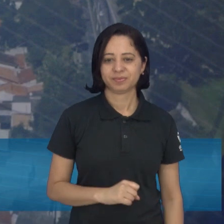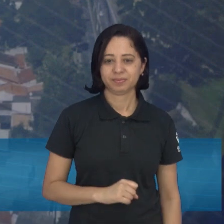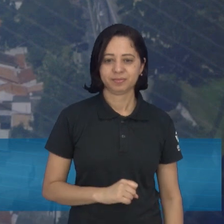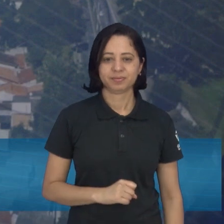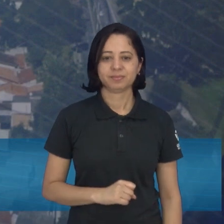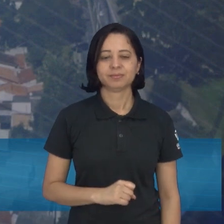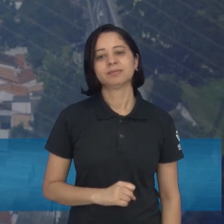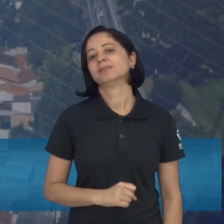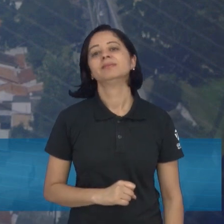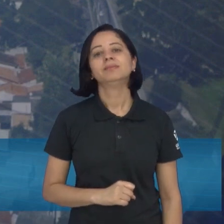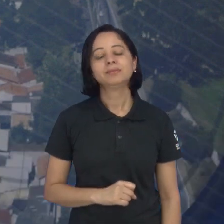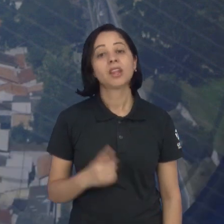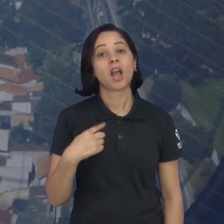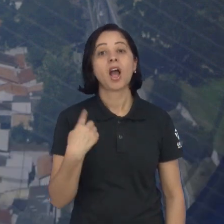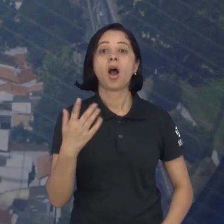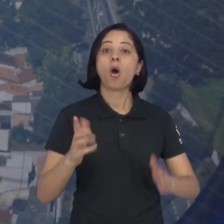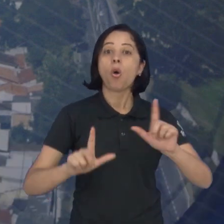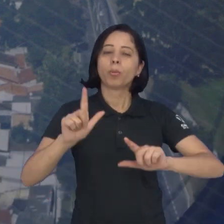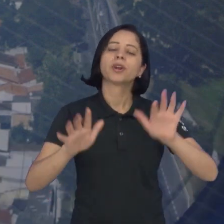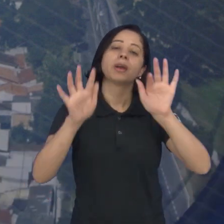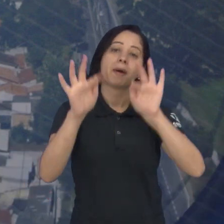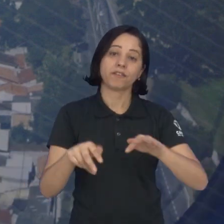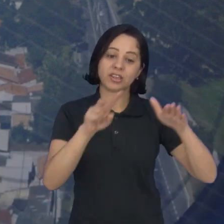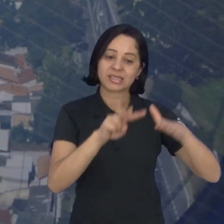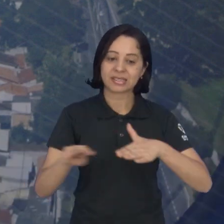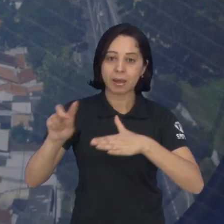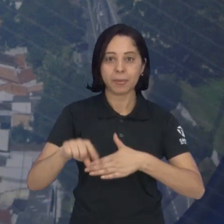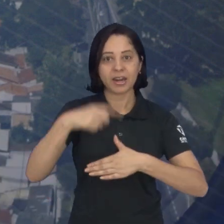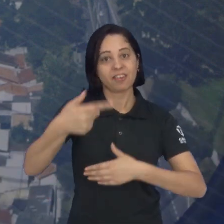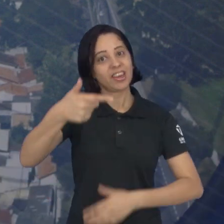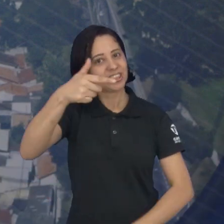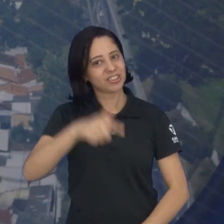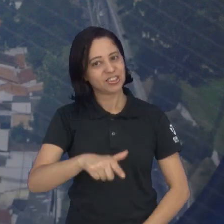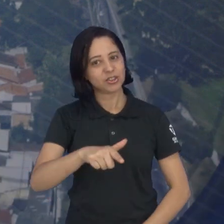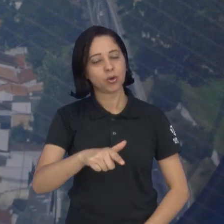@tvcâmarasjc. Nós ficamos por aqui, mas semana que vem estaremos